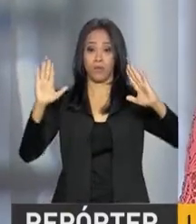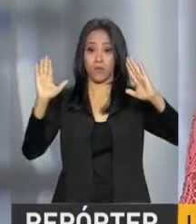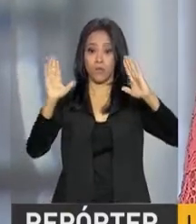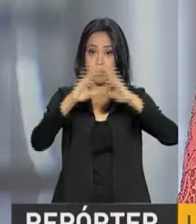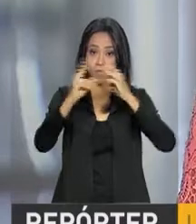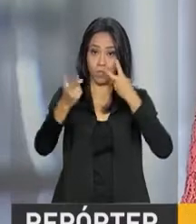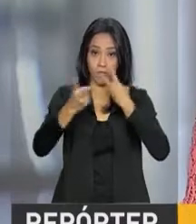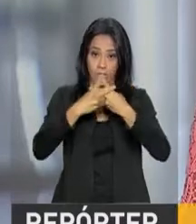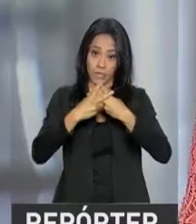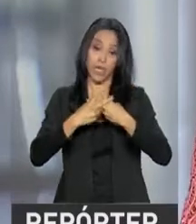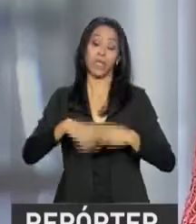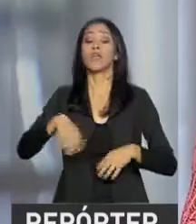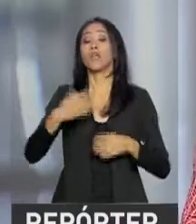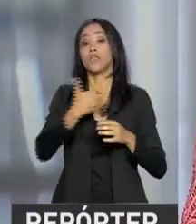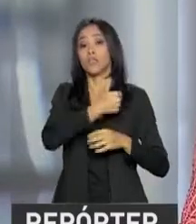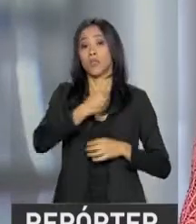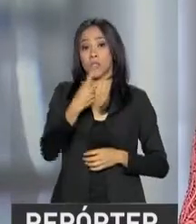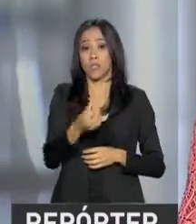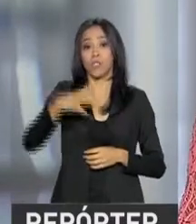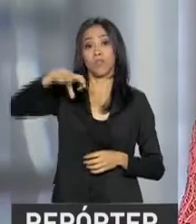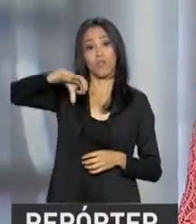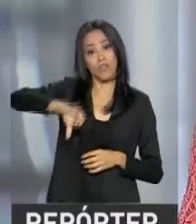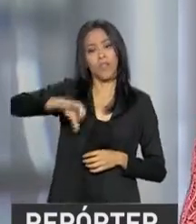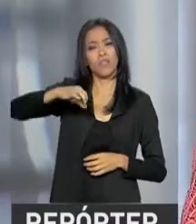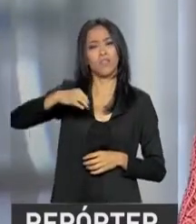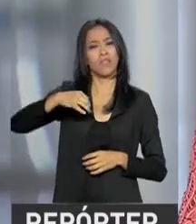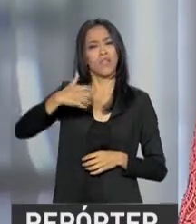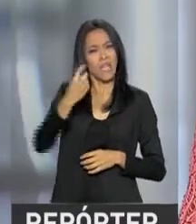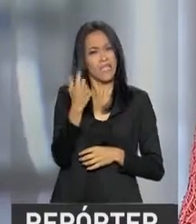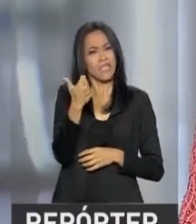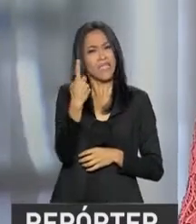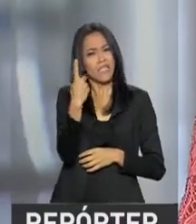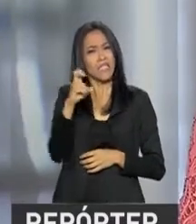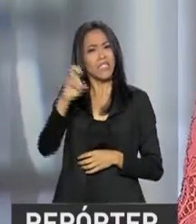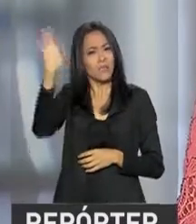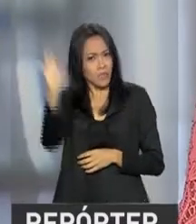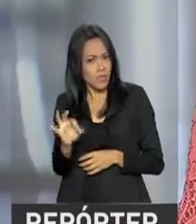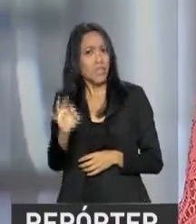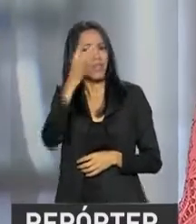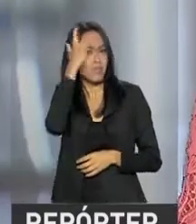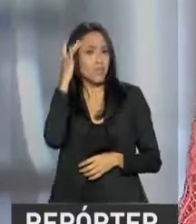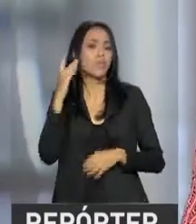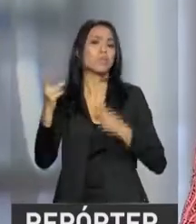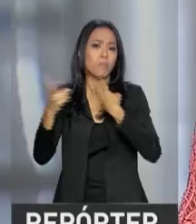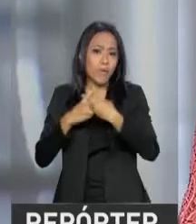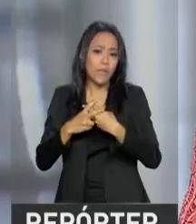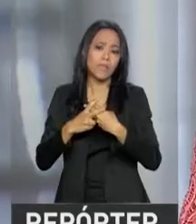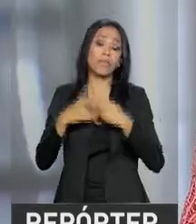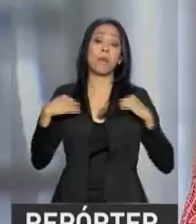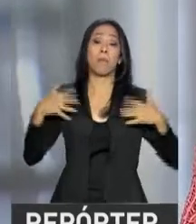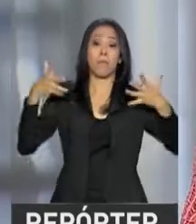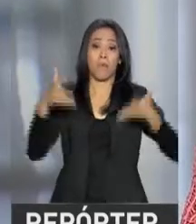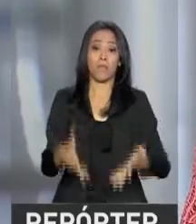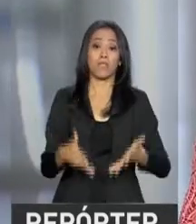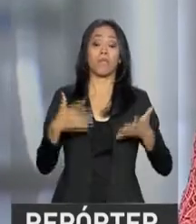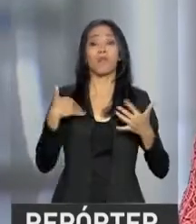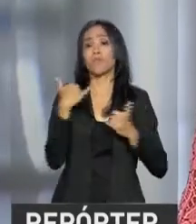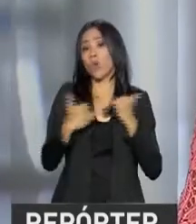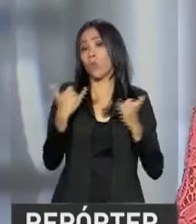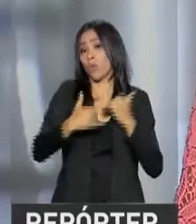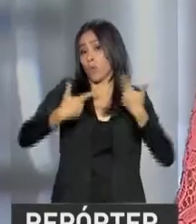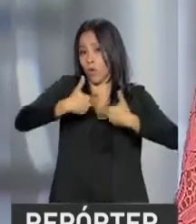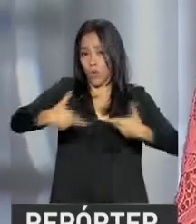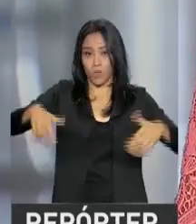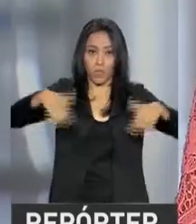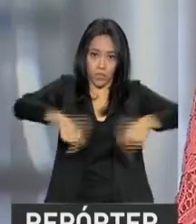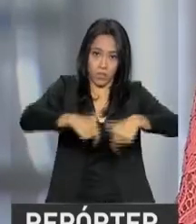96 mil pessoas o equivalente a 15% da população prisional participavam de alguma atividade laboral